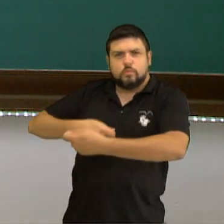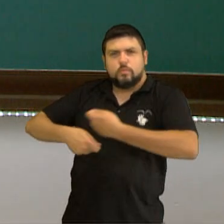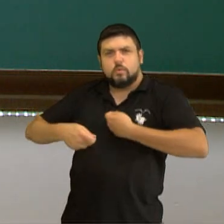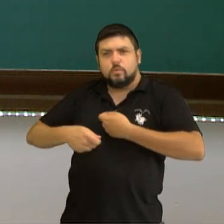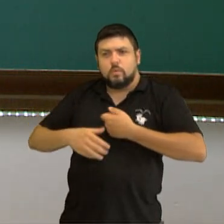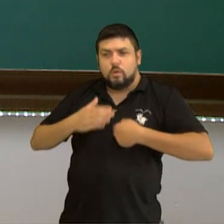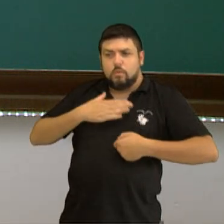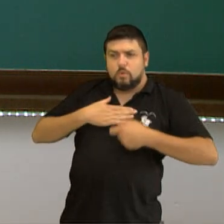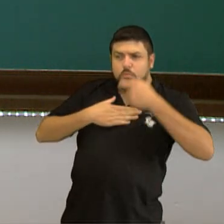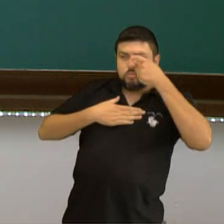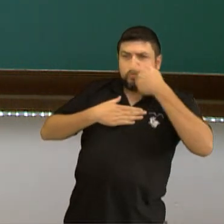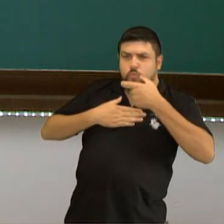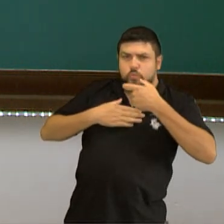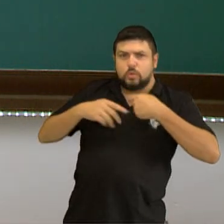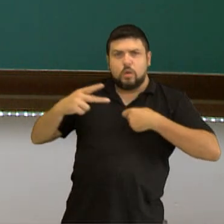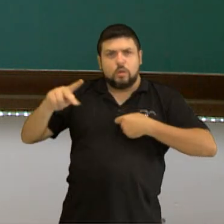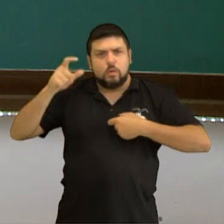interesses.